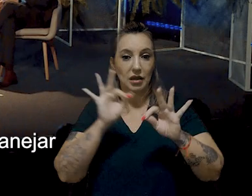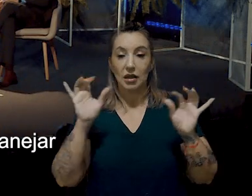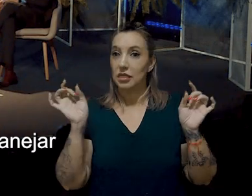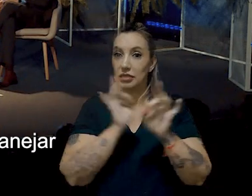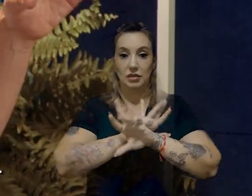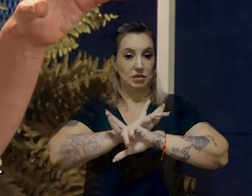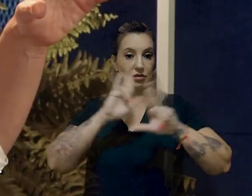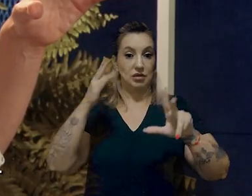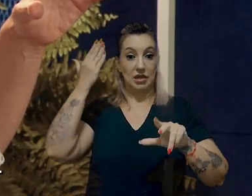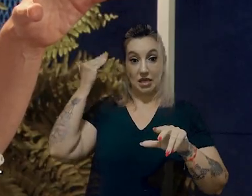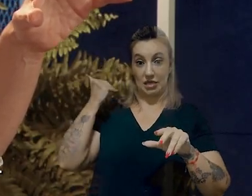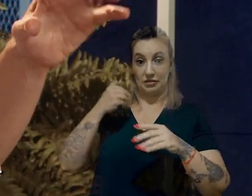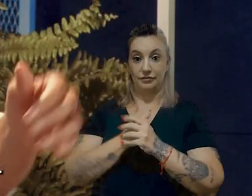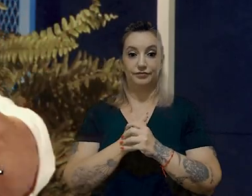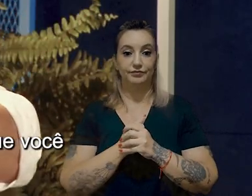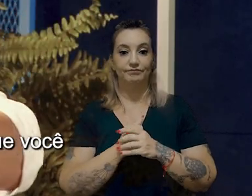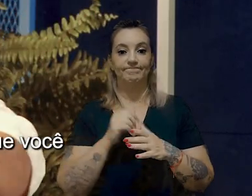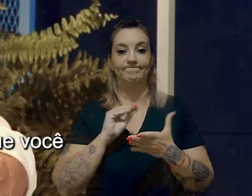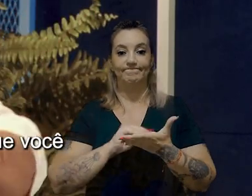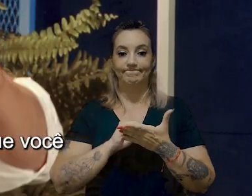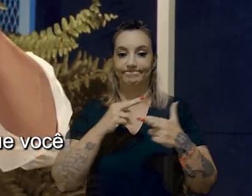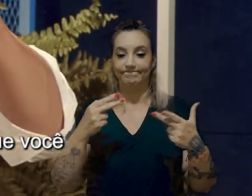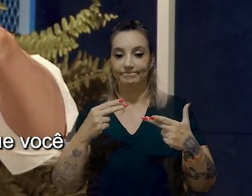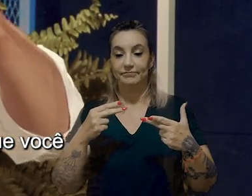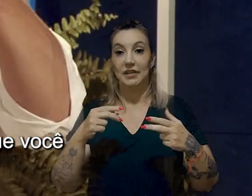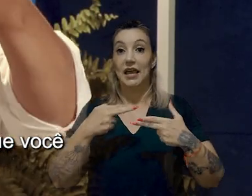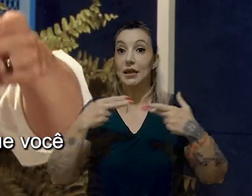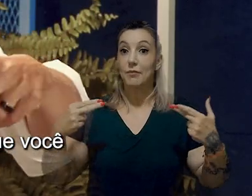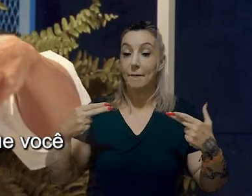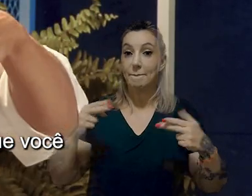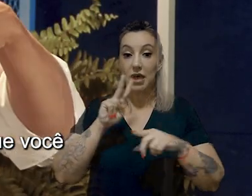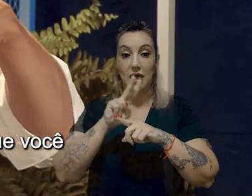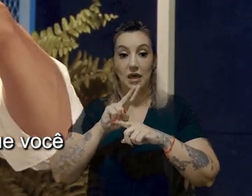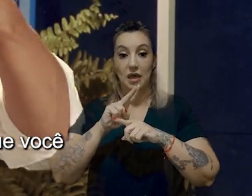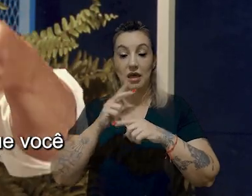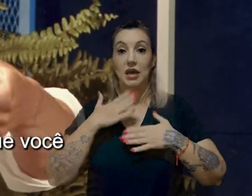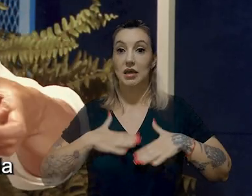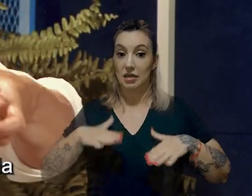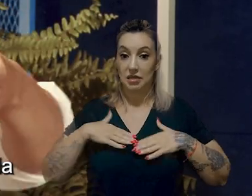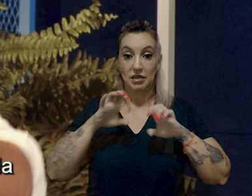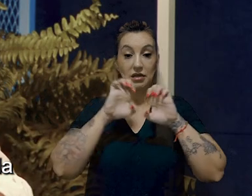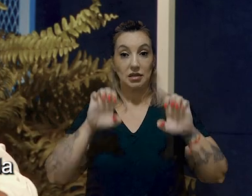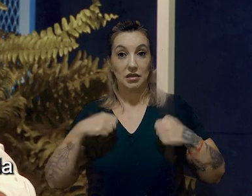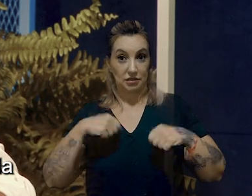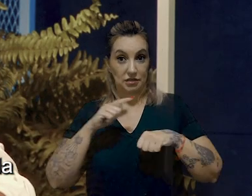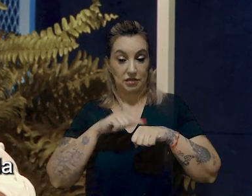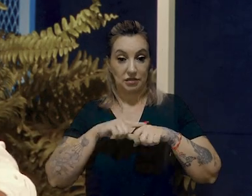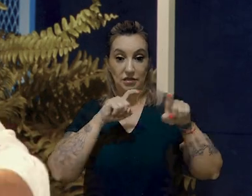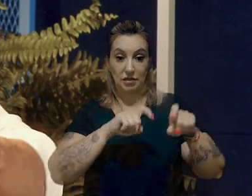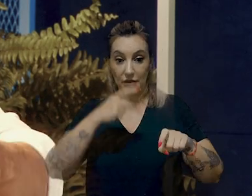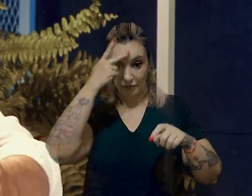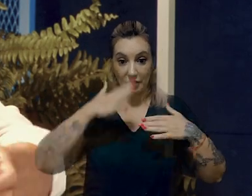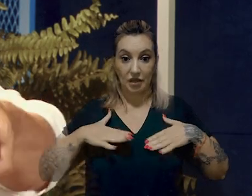planejar completamente diferente do que você planejava no passado Fábio Falou bem os equipamentos que você tem nível descanso a estrutura que você precisa ter numa